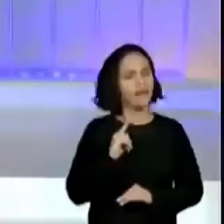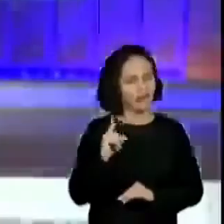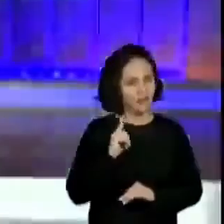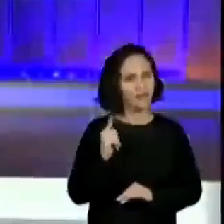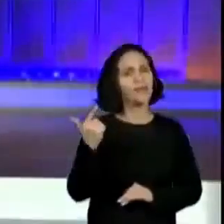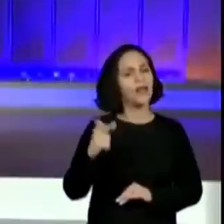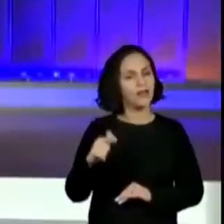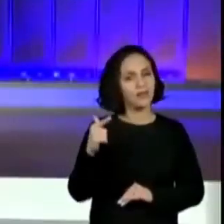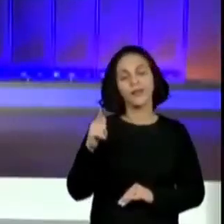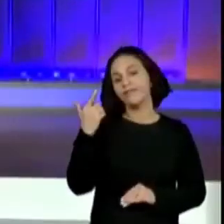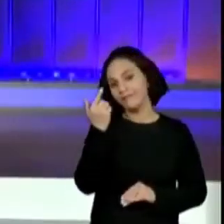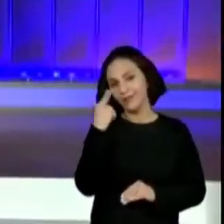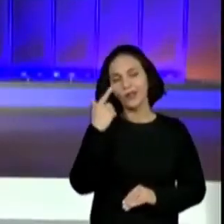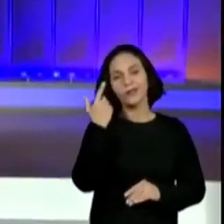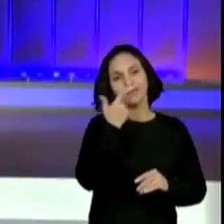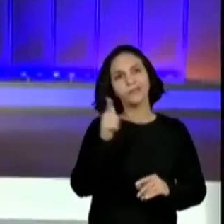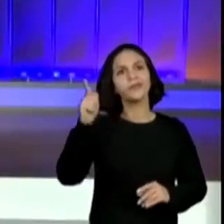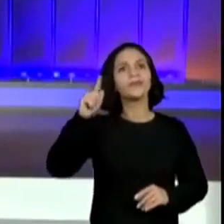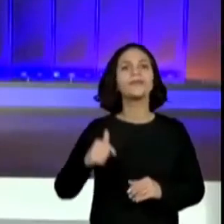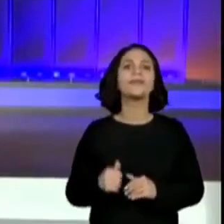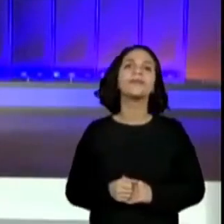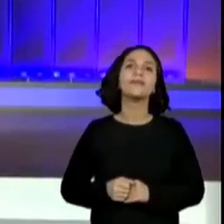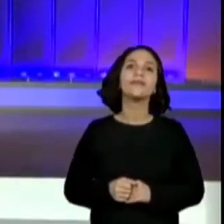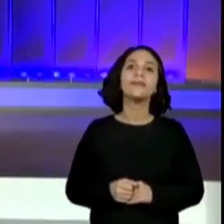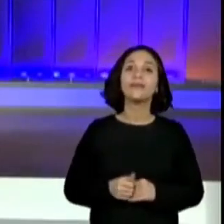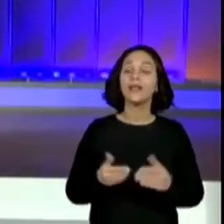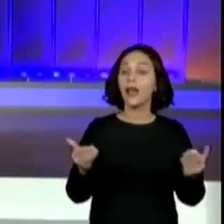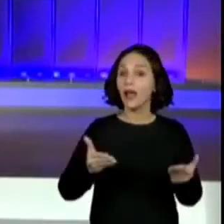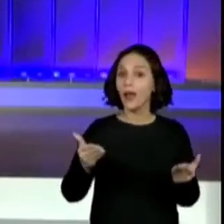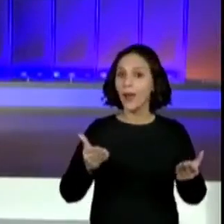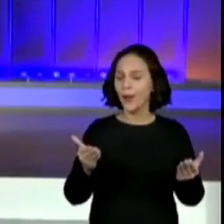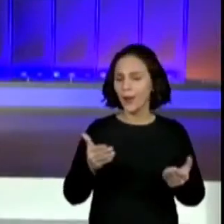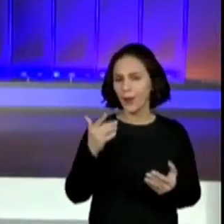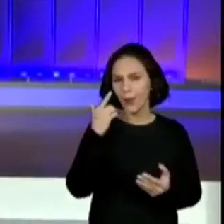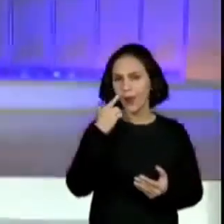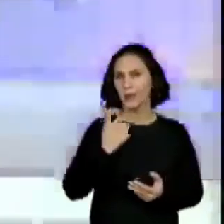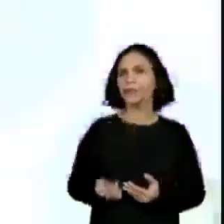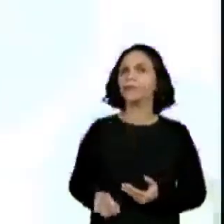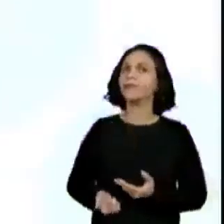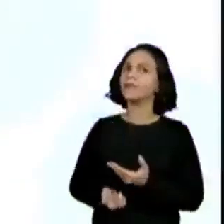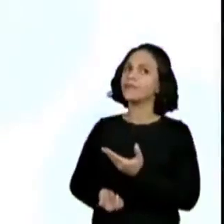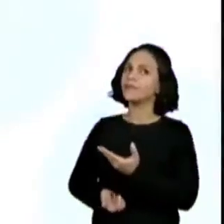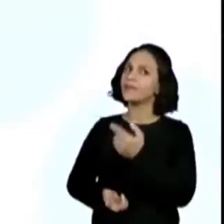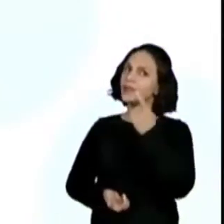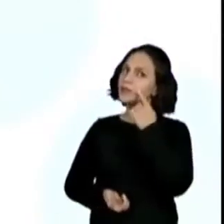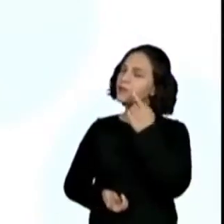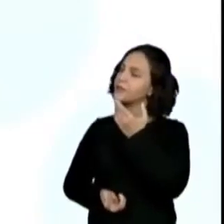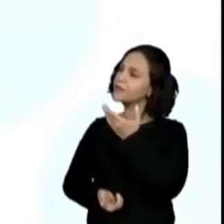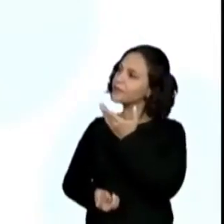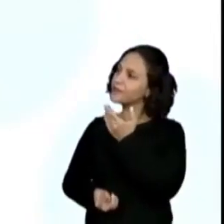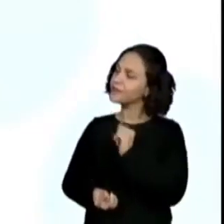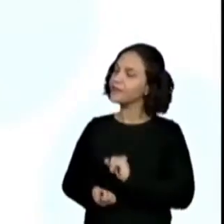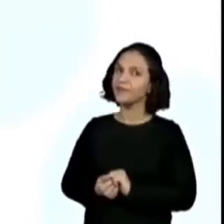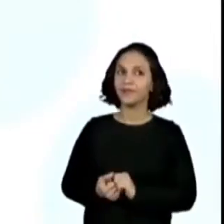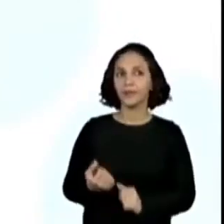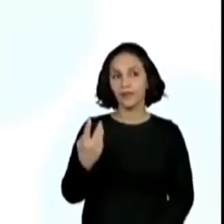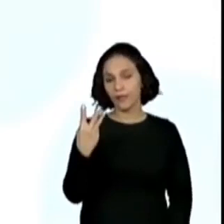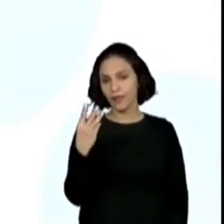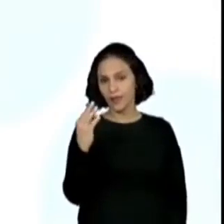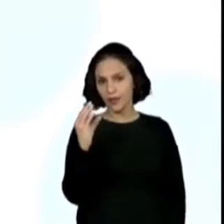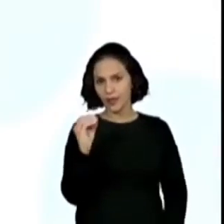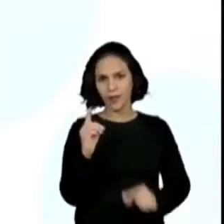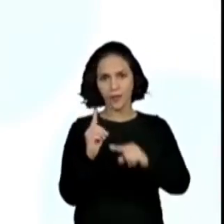mais vamos pra próxima e agora essa outra sentença dá uma olhadinha 30